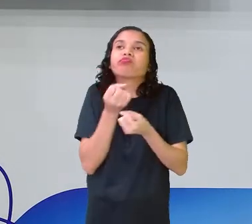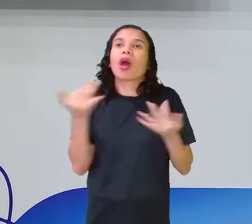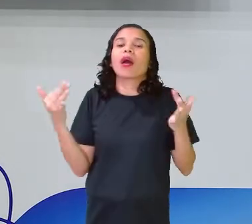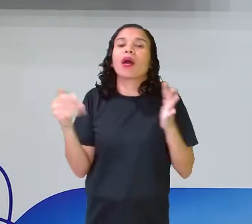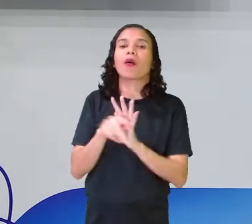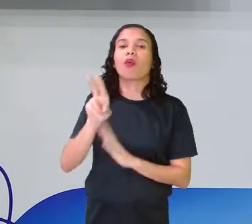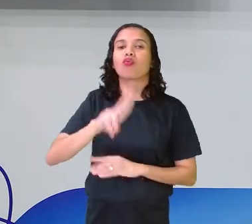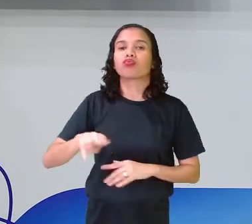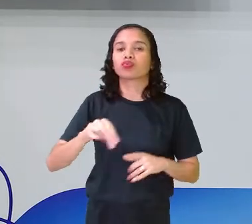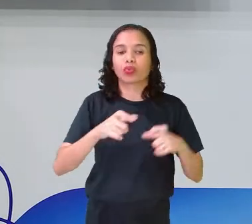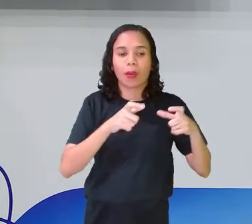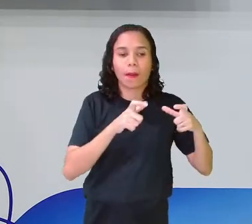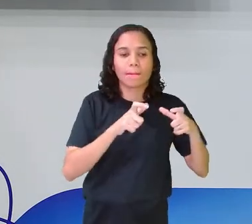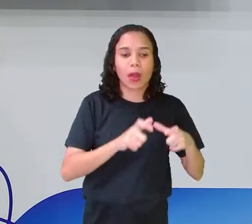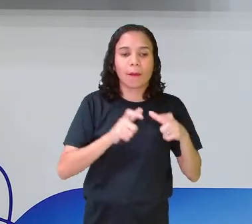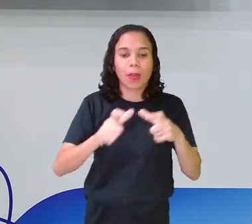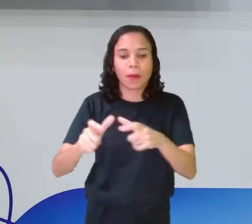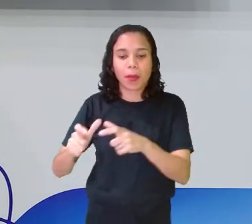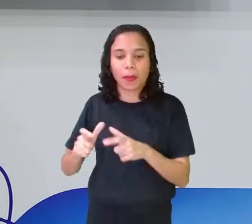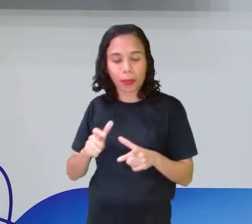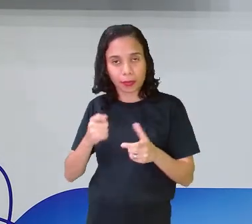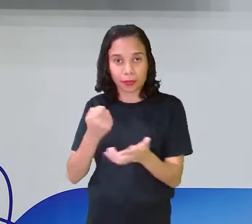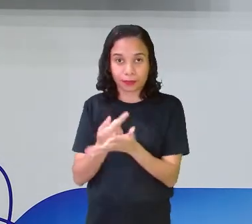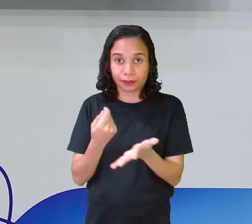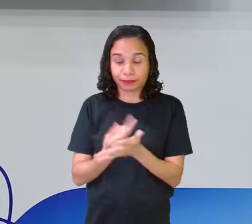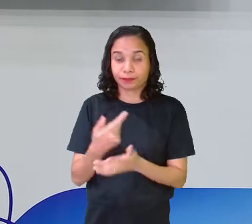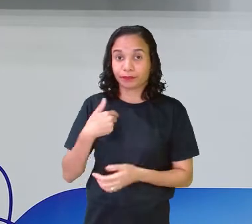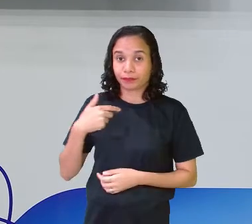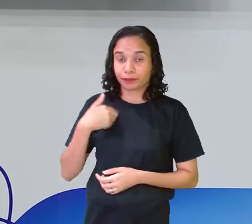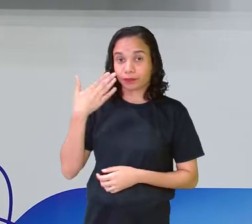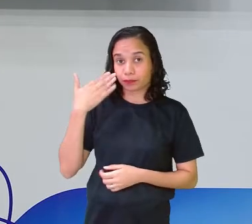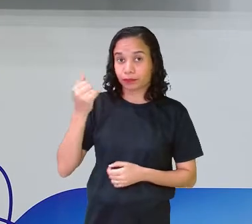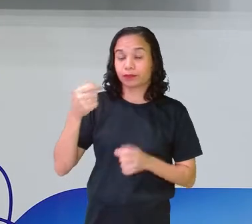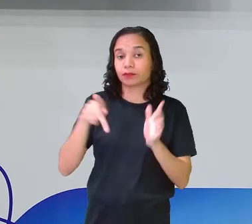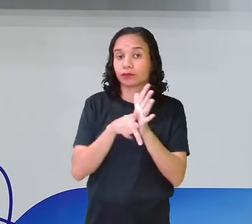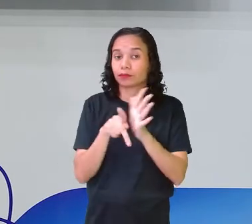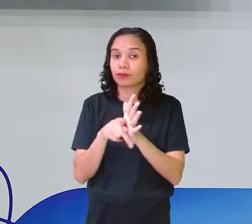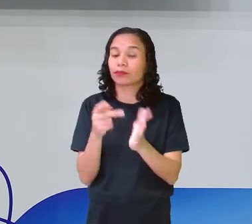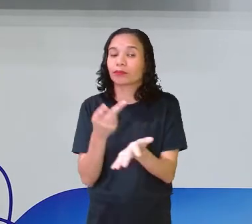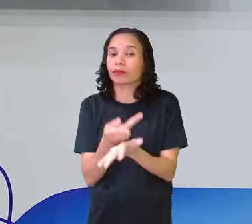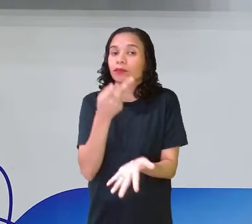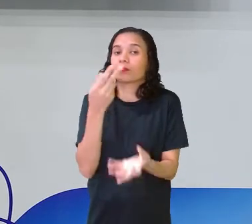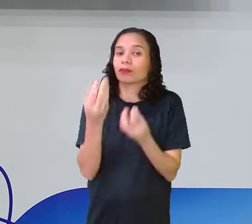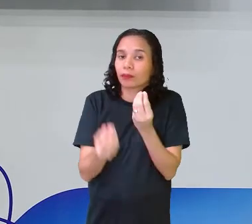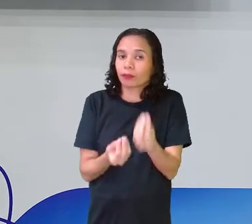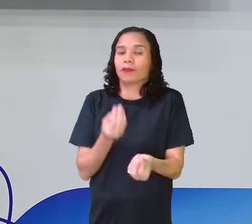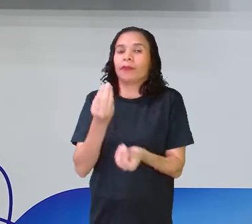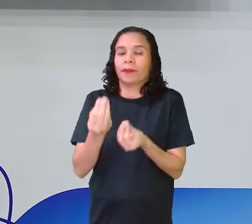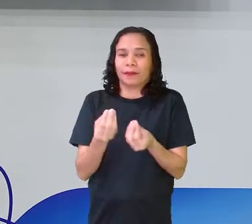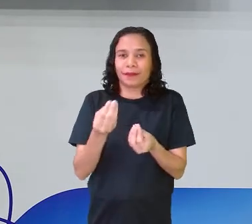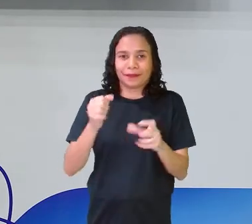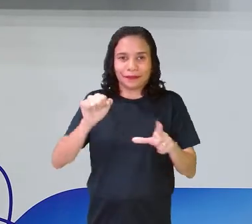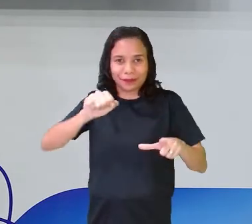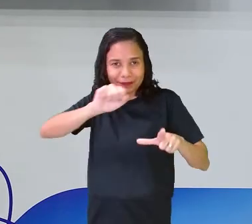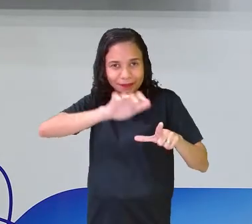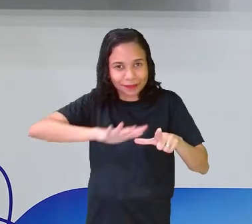de cerâmica que eu vou utilizar. E essa medida acontece a partir da